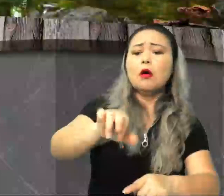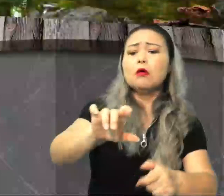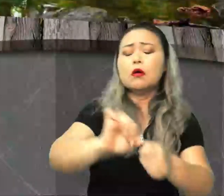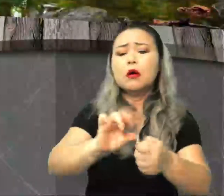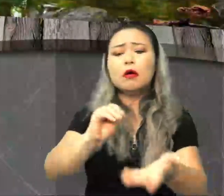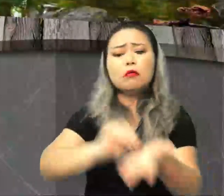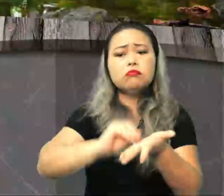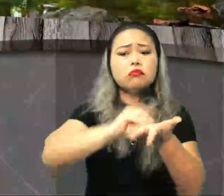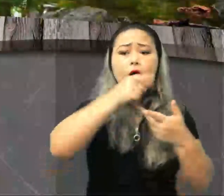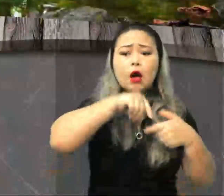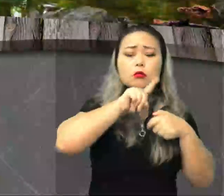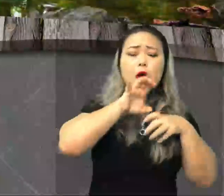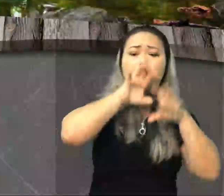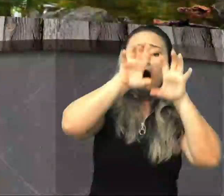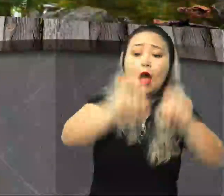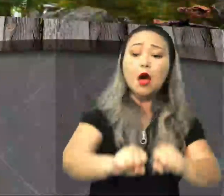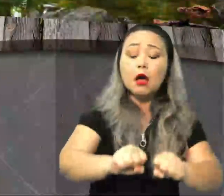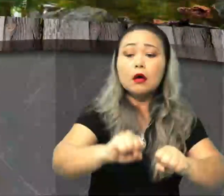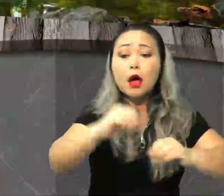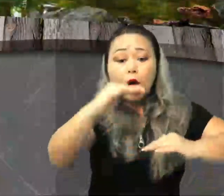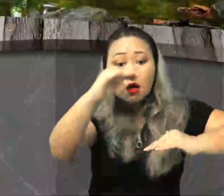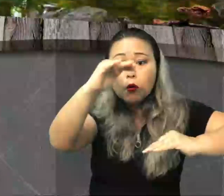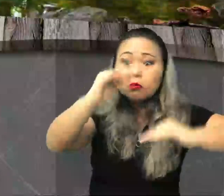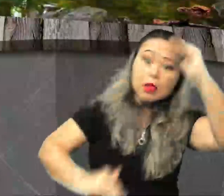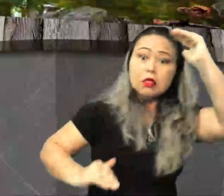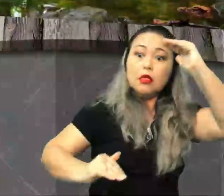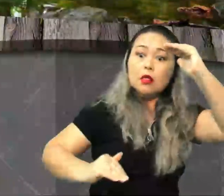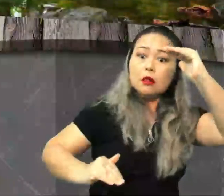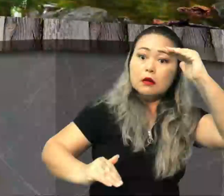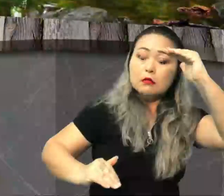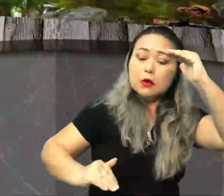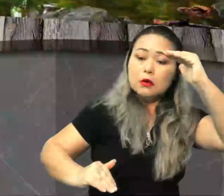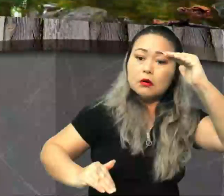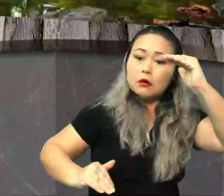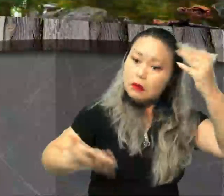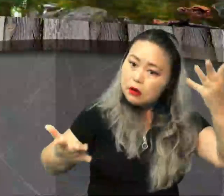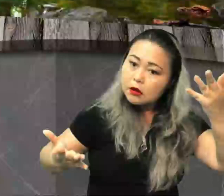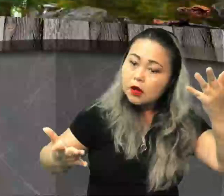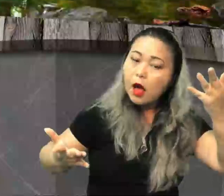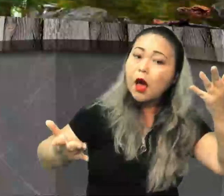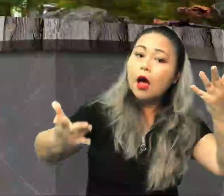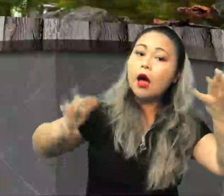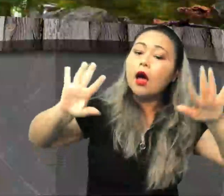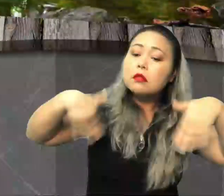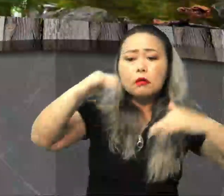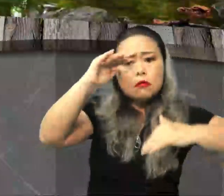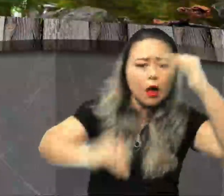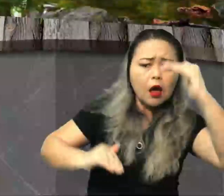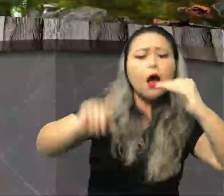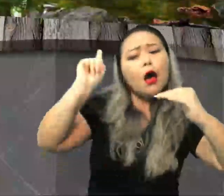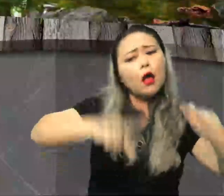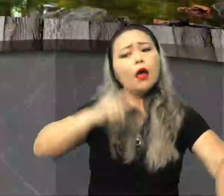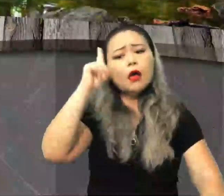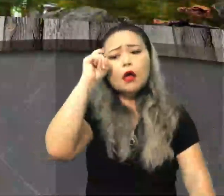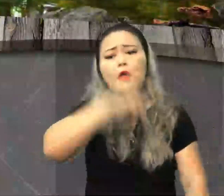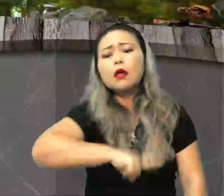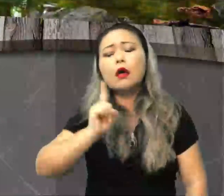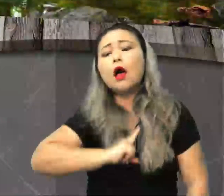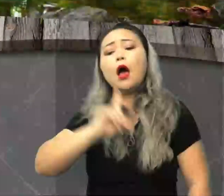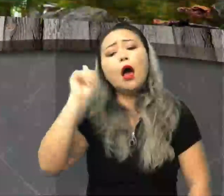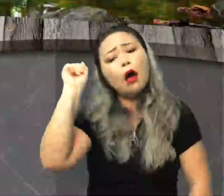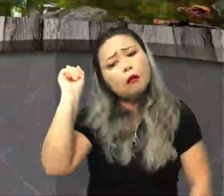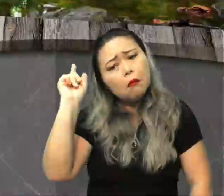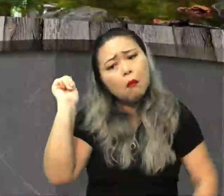demais e falta predador, há um desequilíbrio, tá? E esse desequilíbrio é complicado, porque